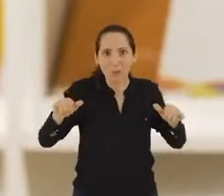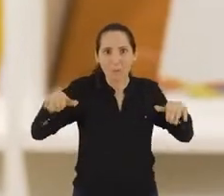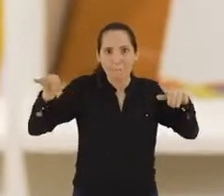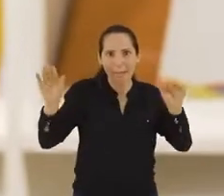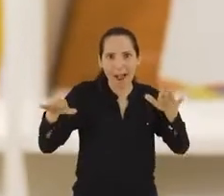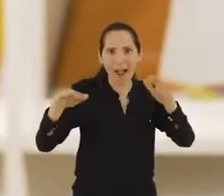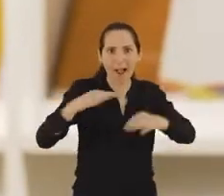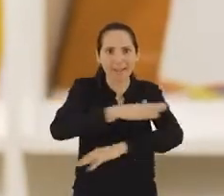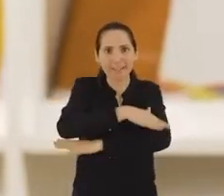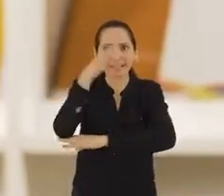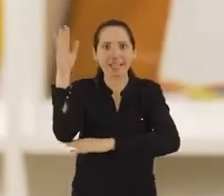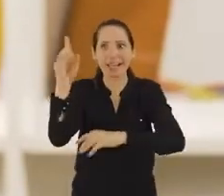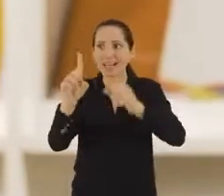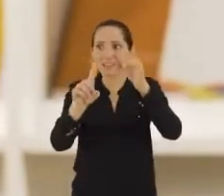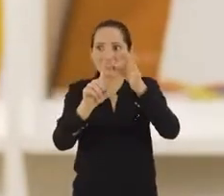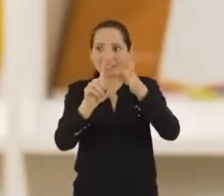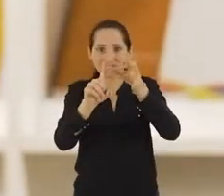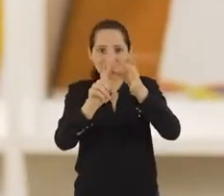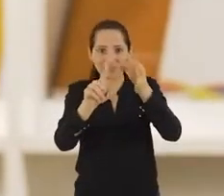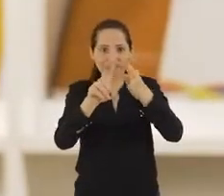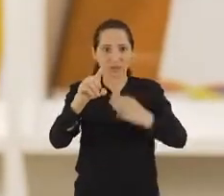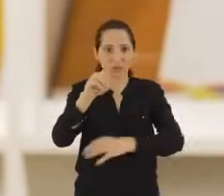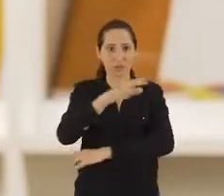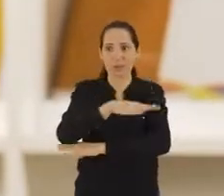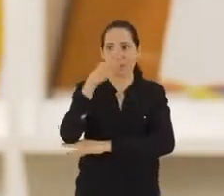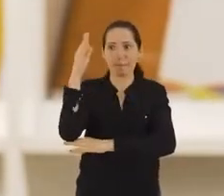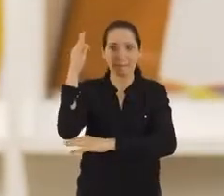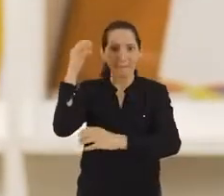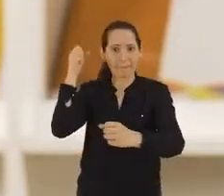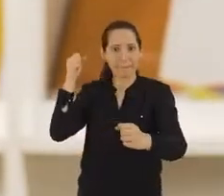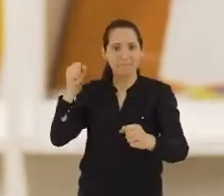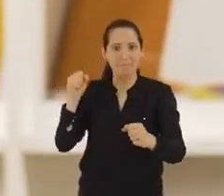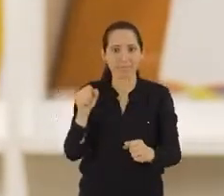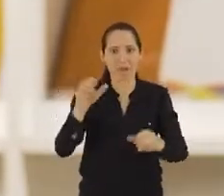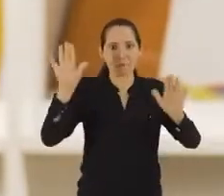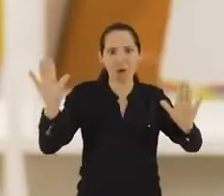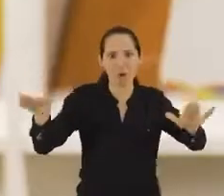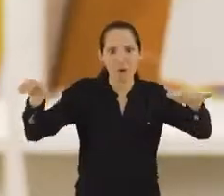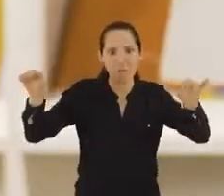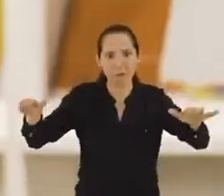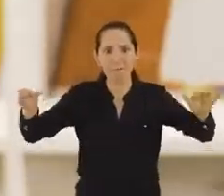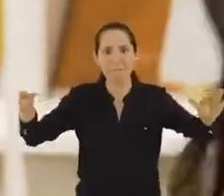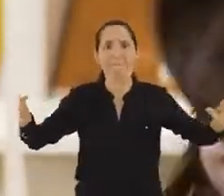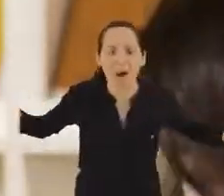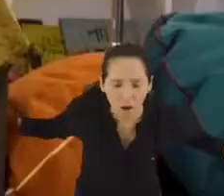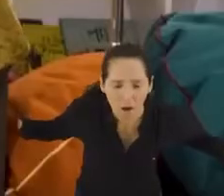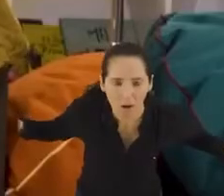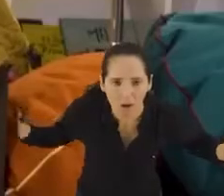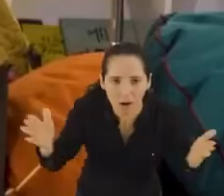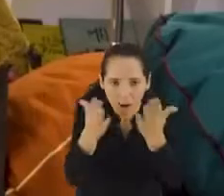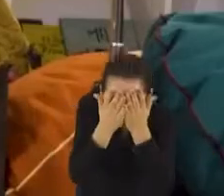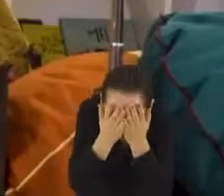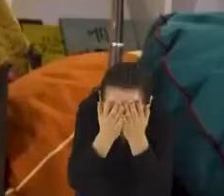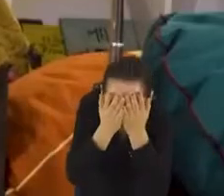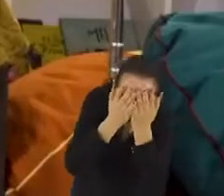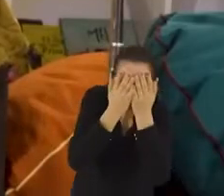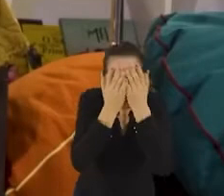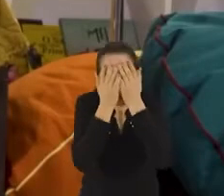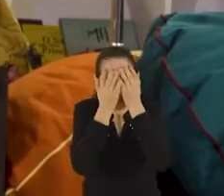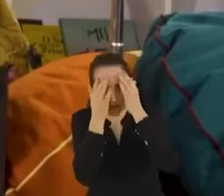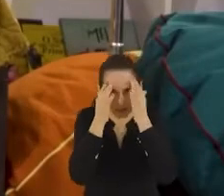de vidro e foi vindo, foi vindo, foi vindo, vindo, até que... Ah!